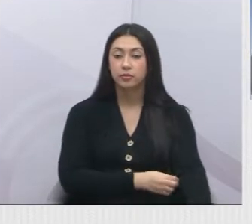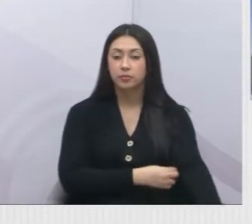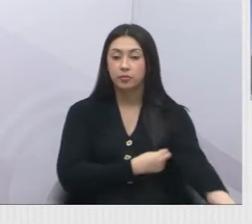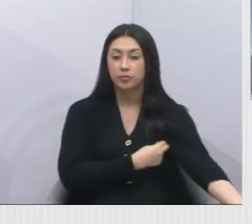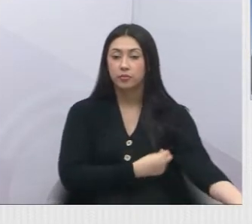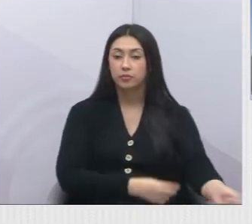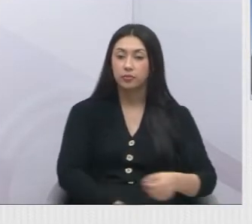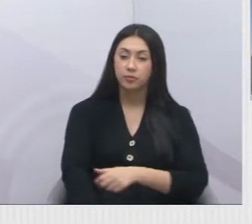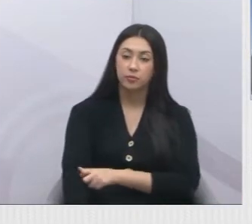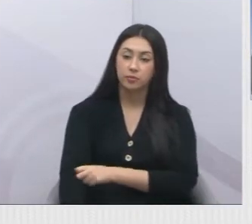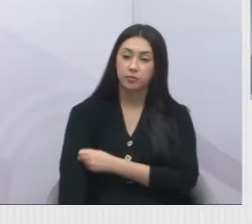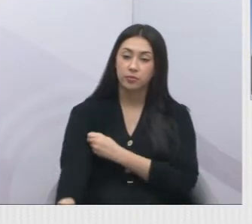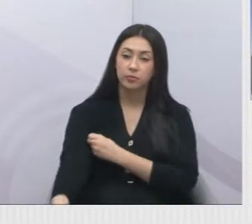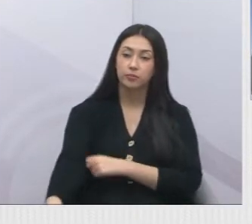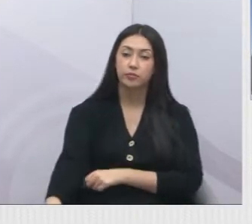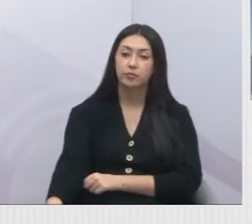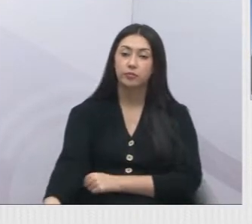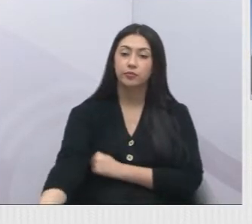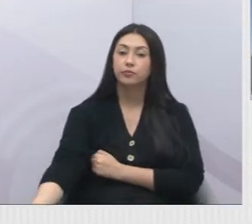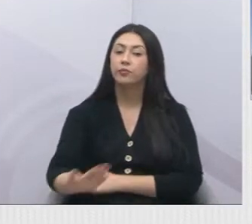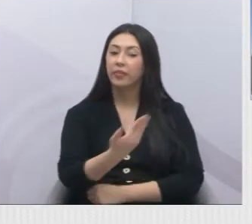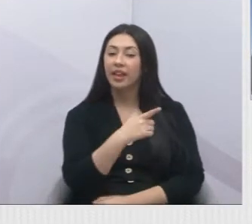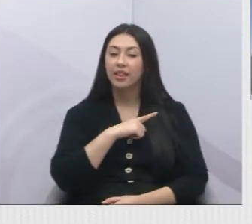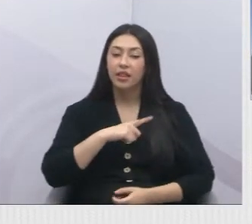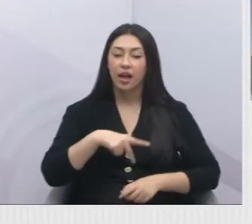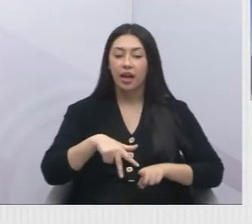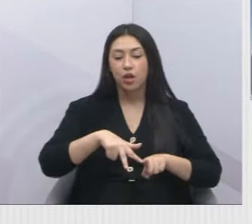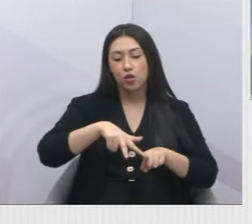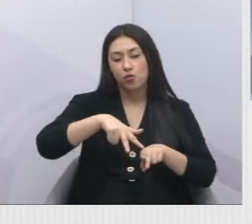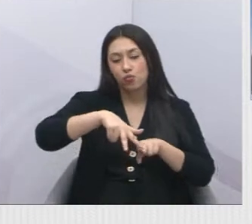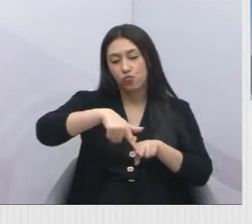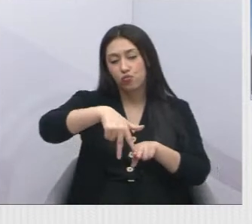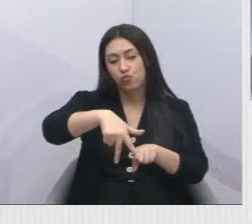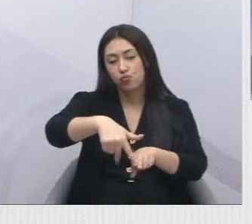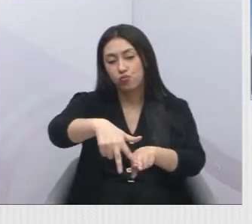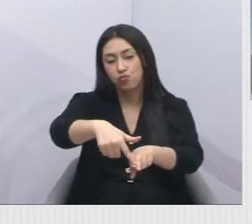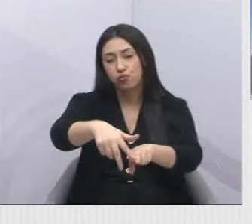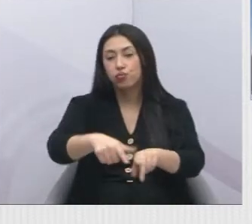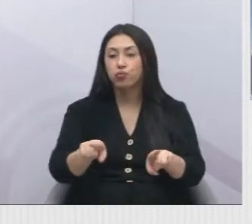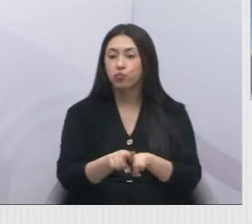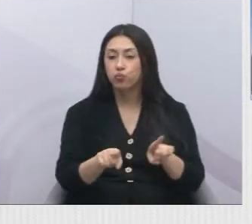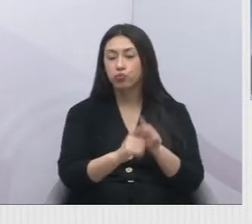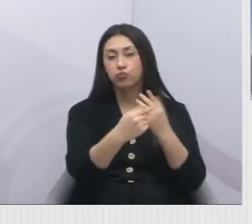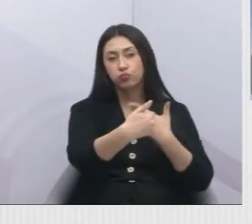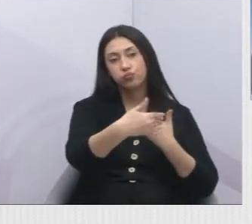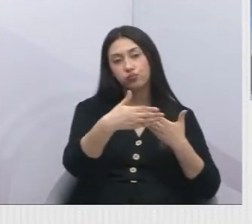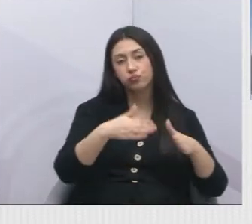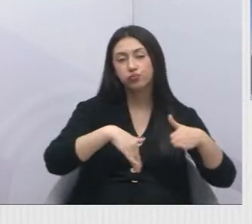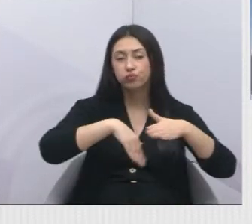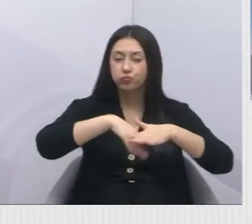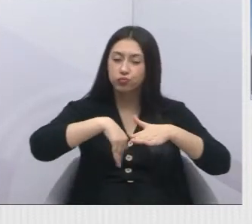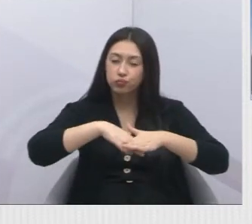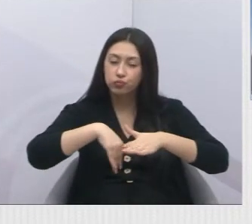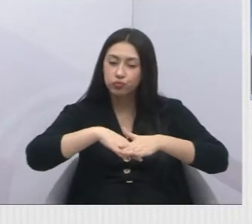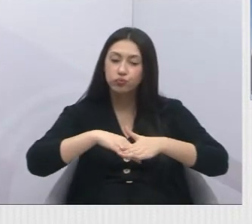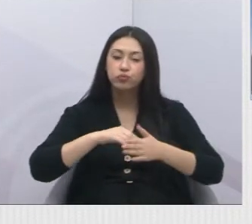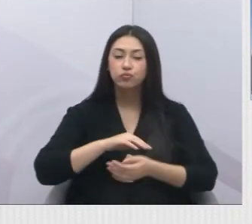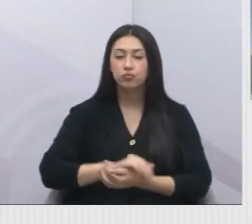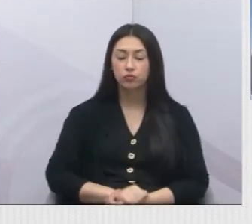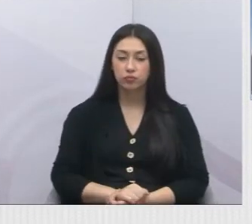próxima. Aí, ó, nós temos pista de skate, um campinho de futebol que fica atrás lá, que é utilizado. Pode pôr a